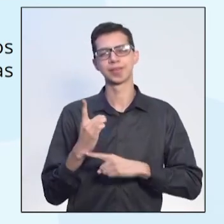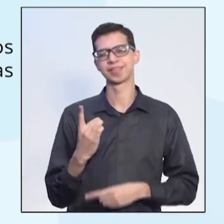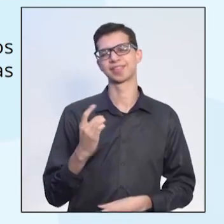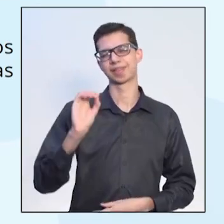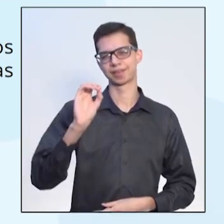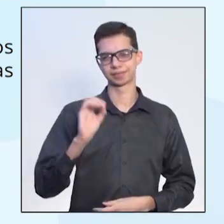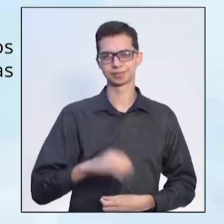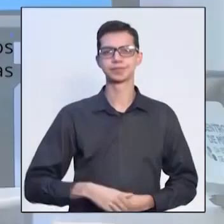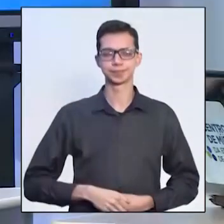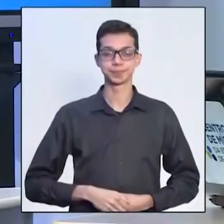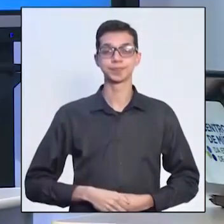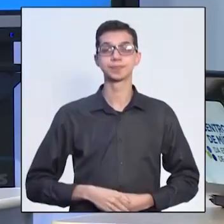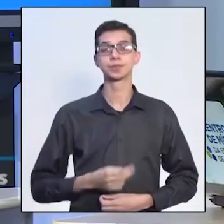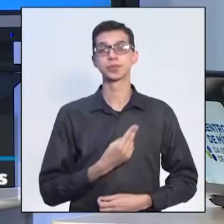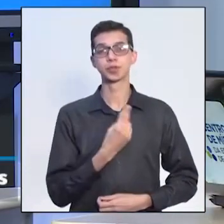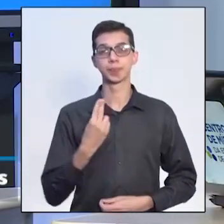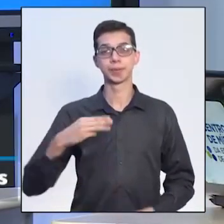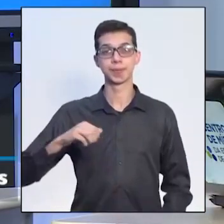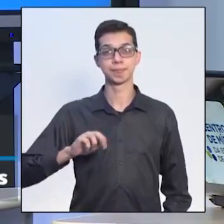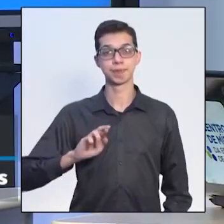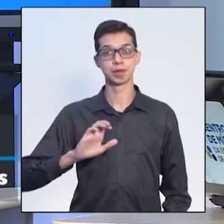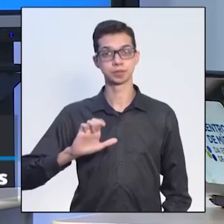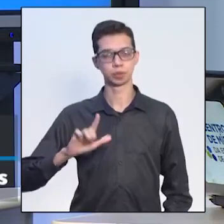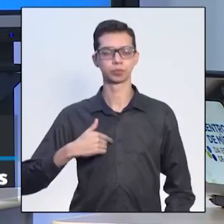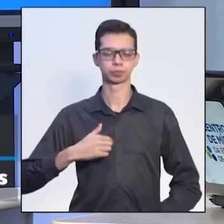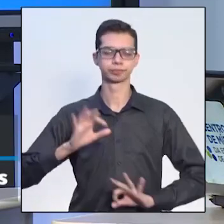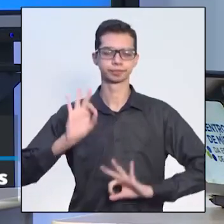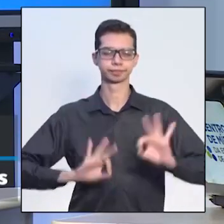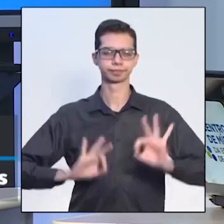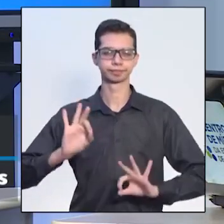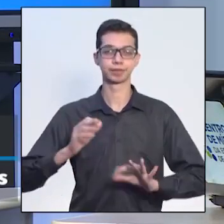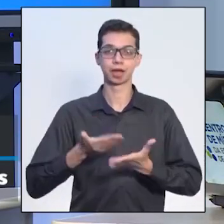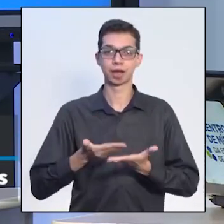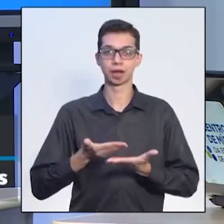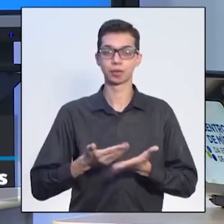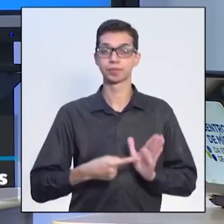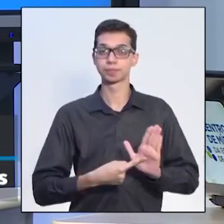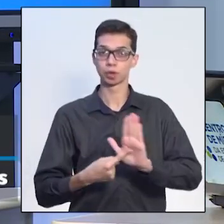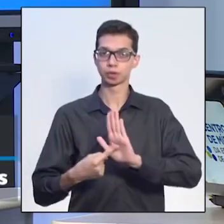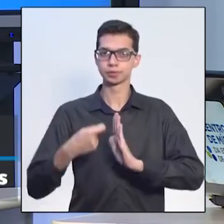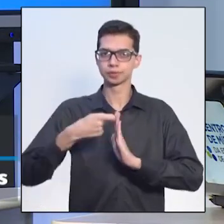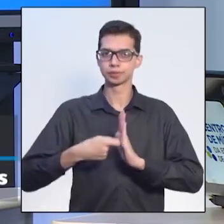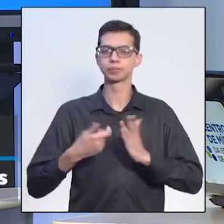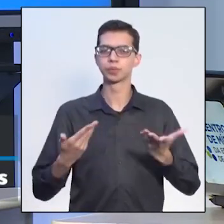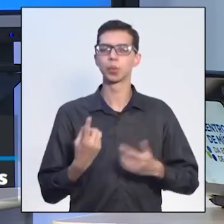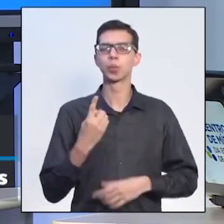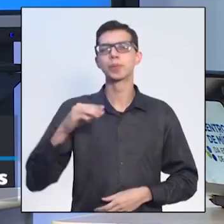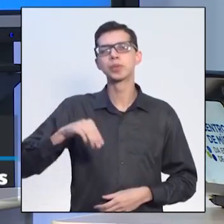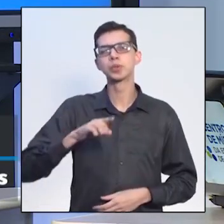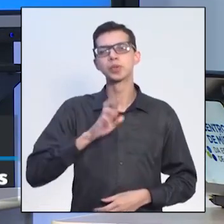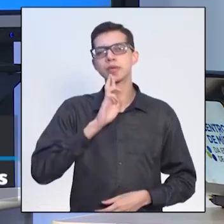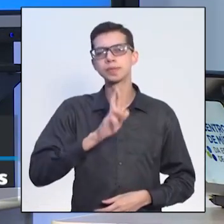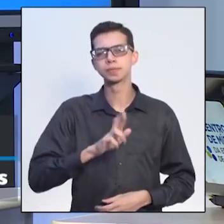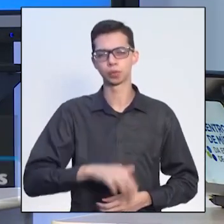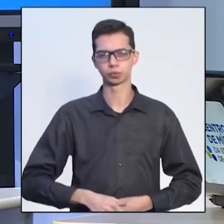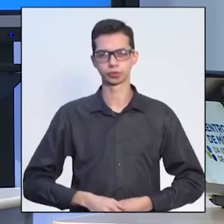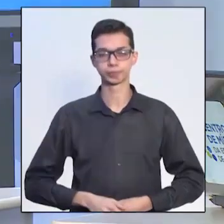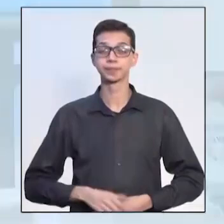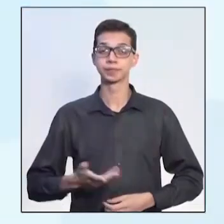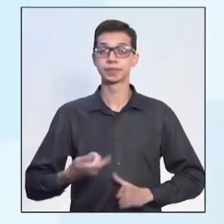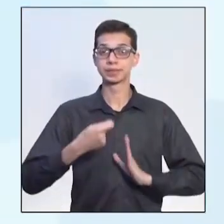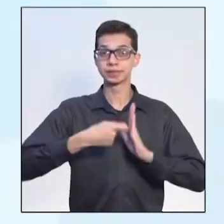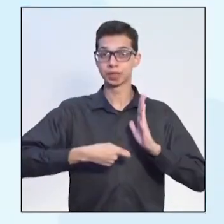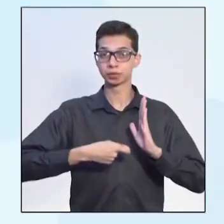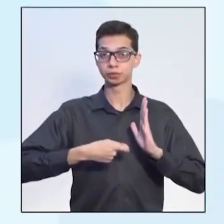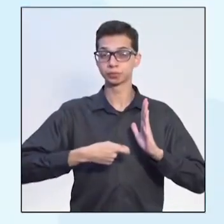produzi para esta aula este texto. Então, um minutinho para você responder a pergunta. No texto